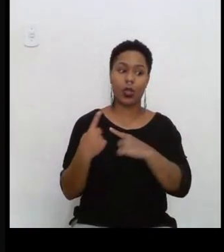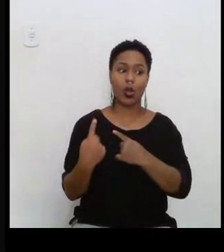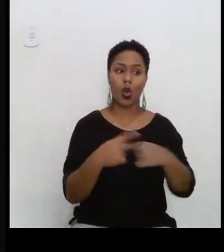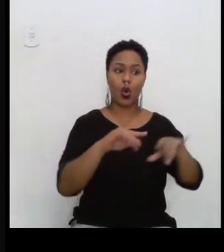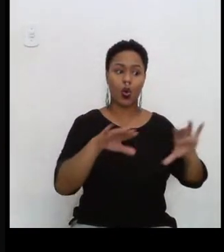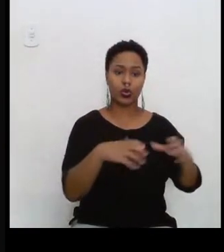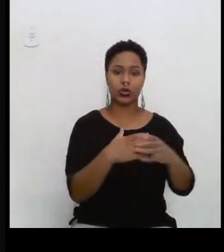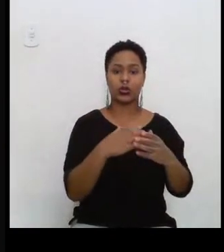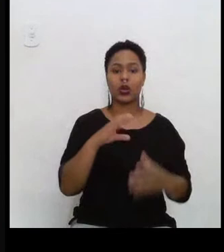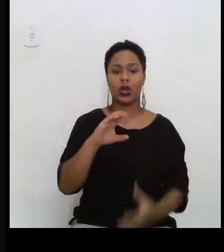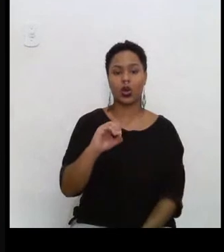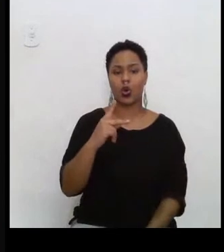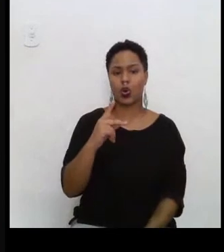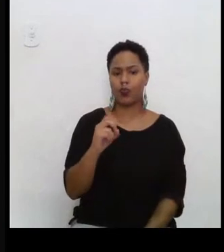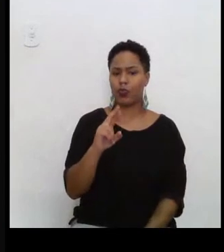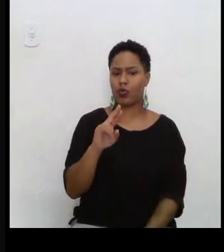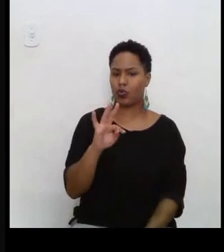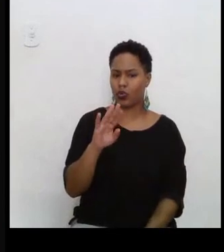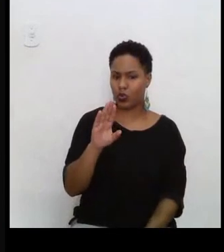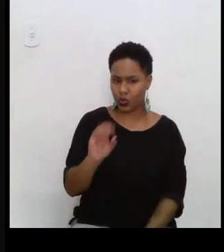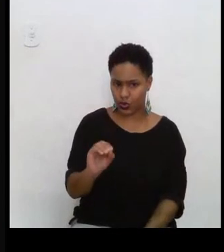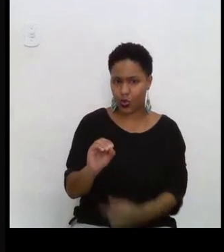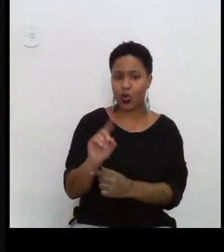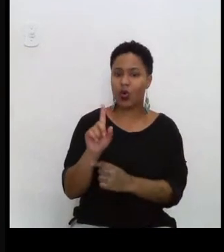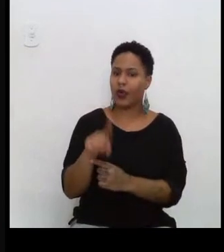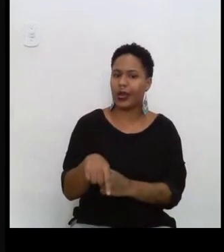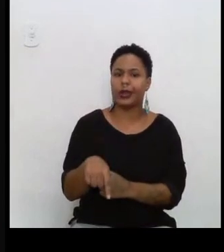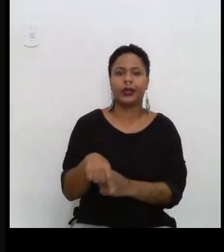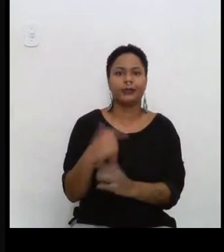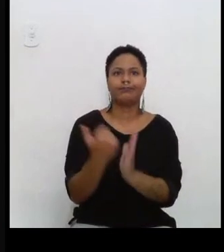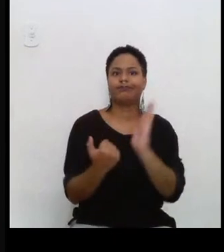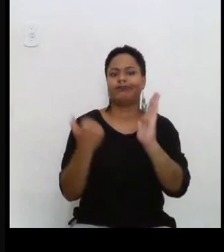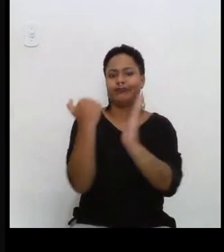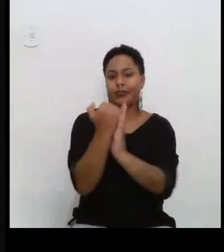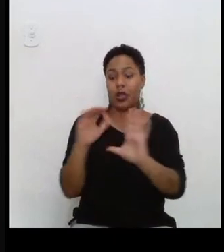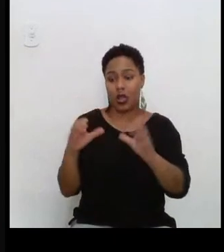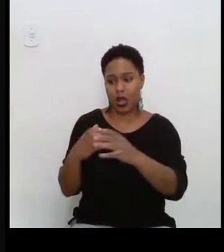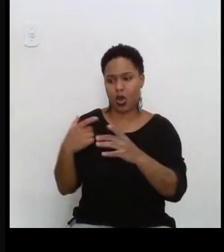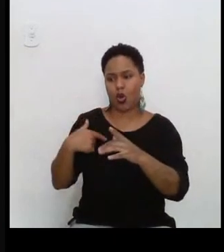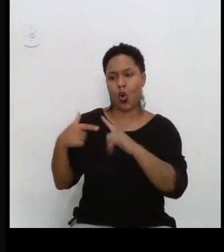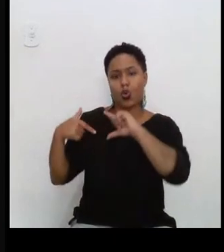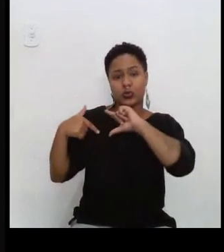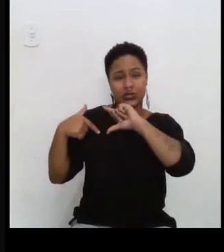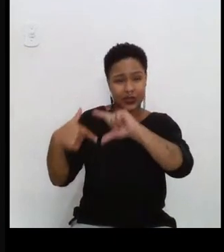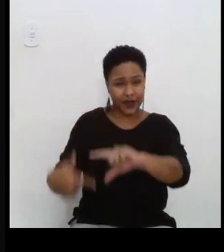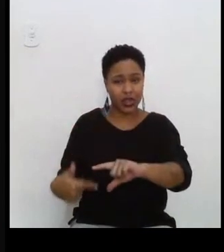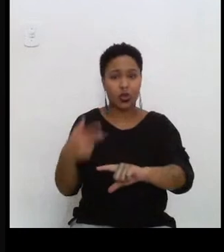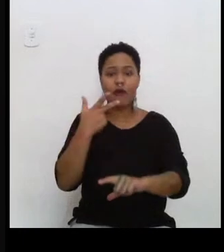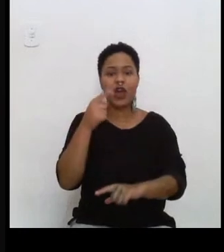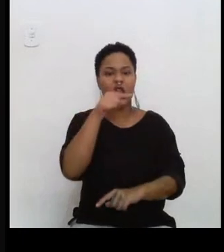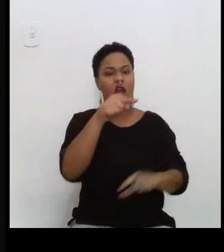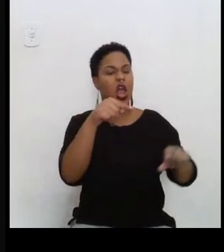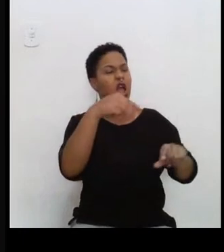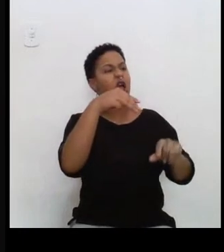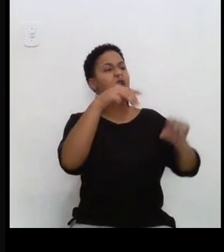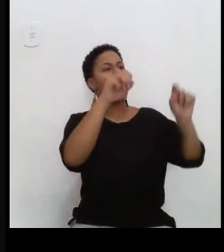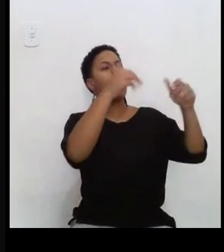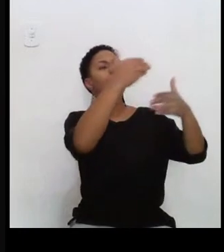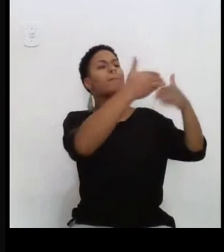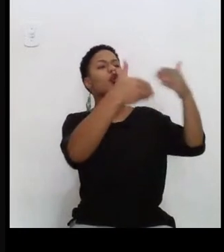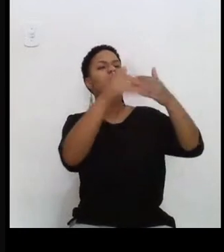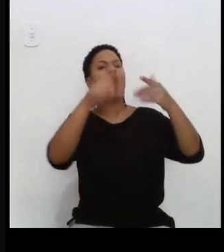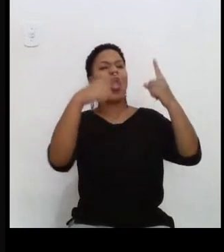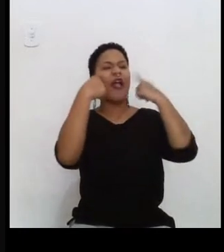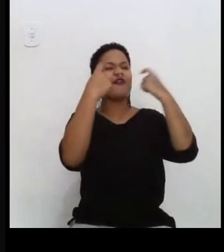medidas Provisórias que conservadores alegaram quer morar constitui um tipo de violência abençoar para as pessoas